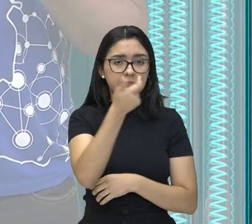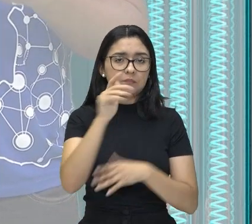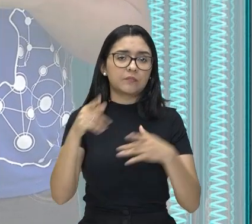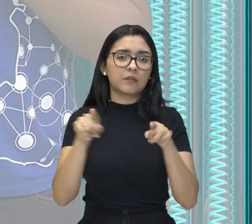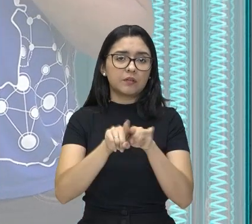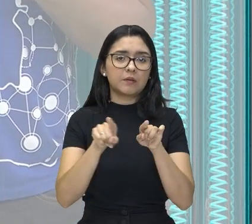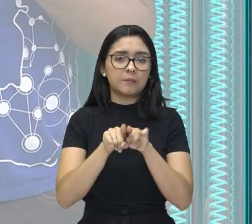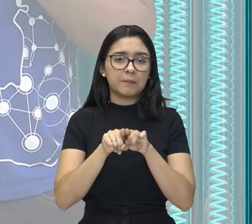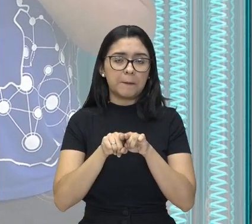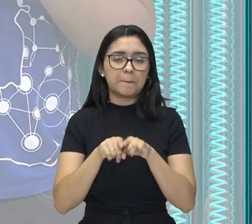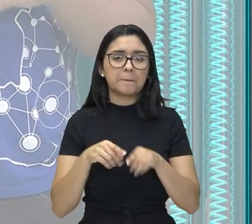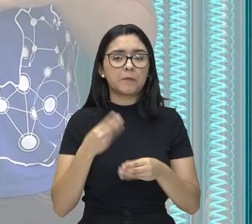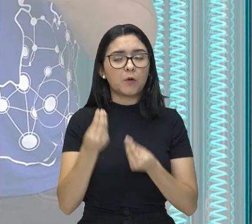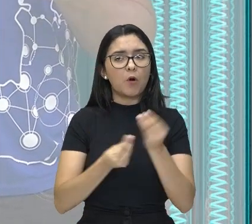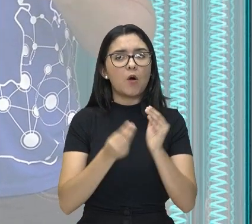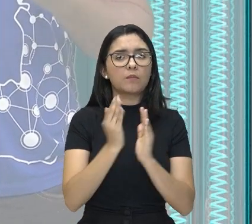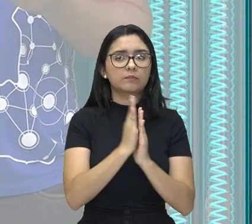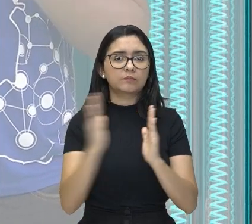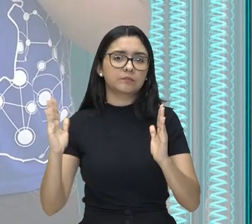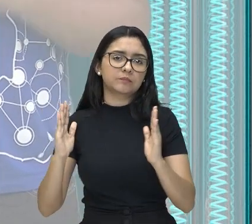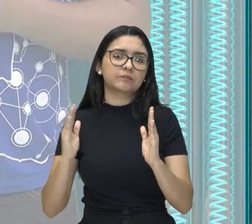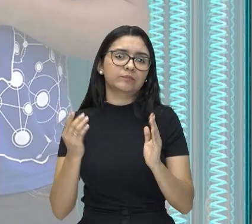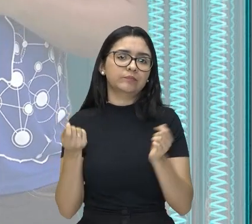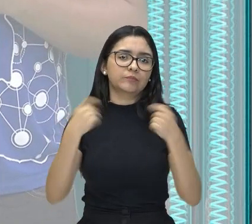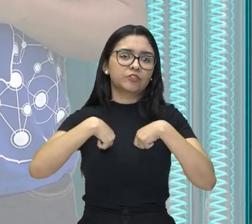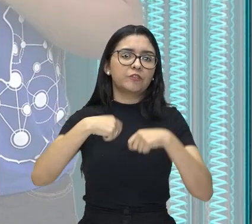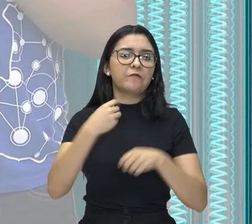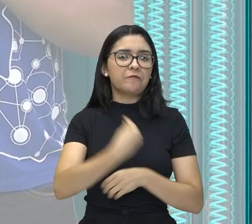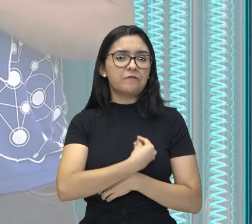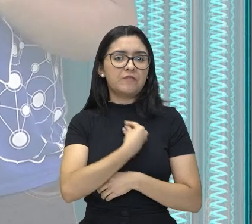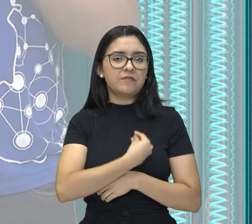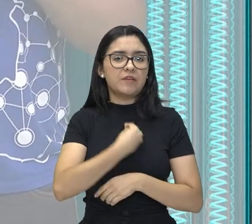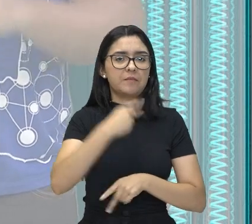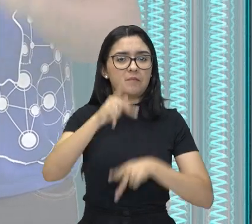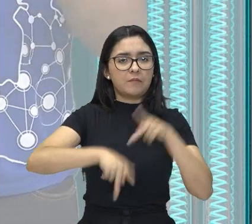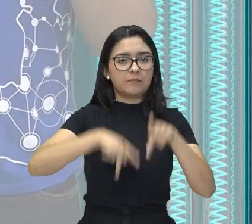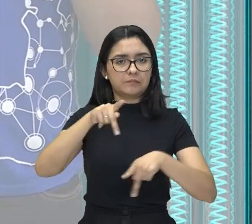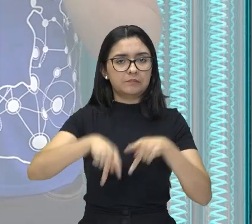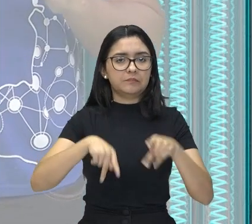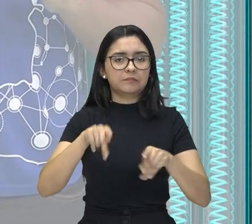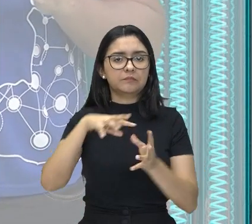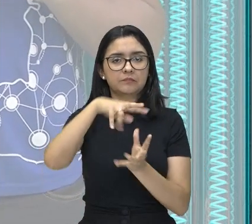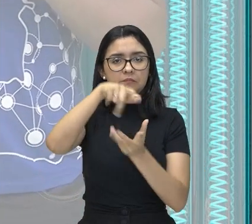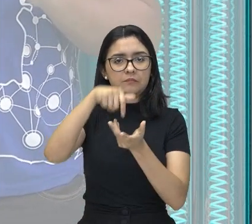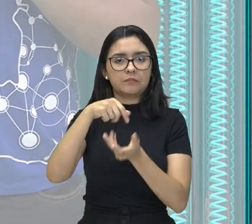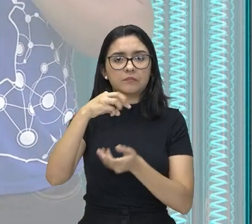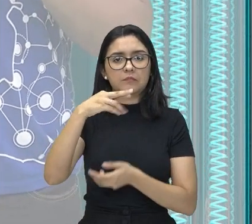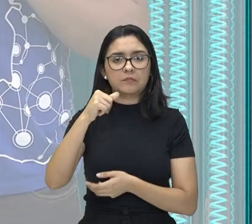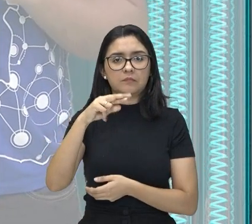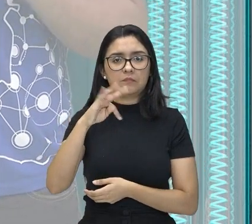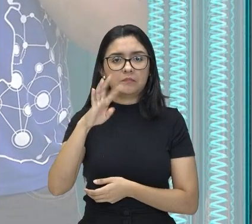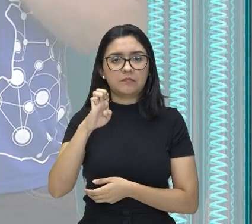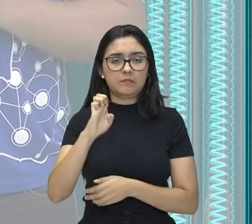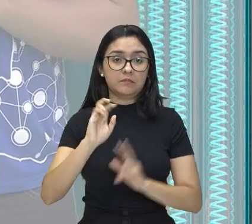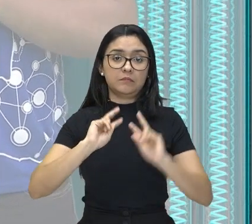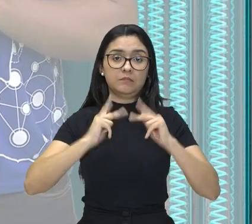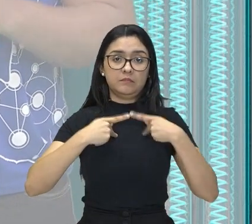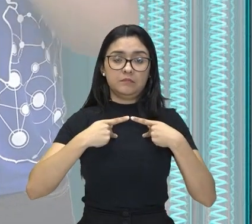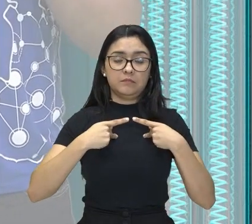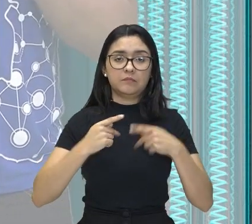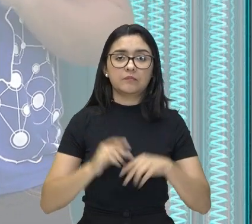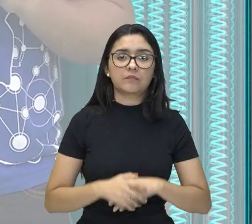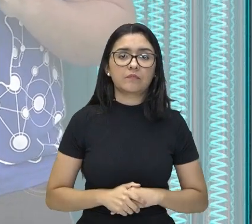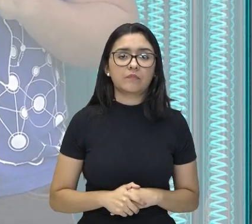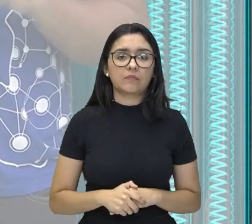de colonização, ou seja, de ocupação desse planeta, ok? Pela raça humana. Temos que enfatizar essa